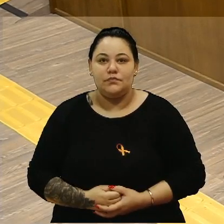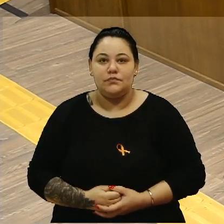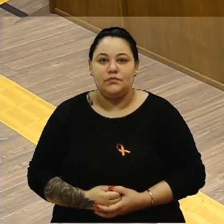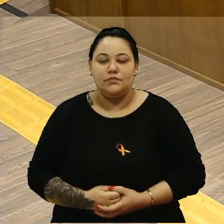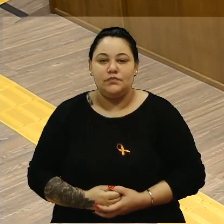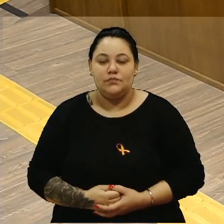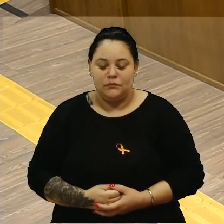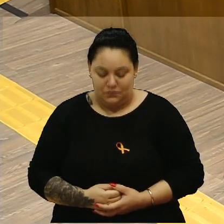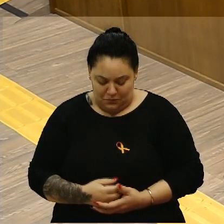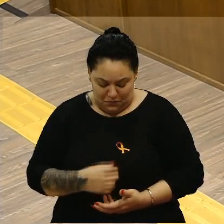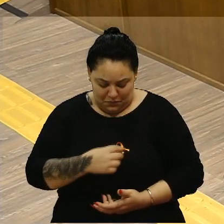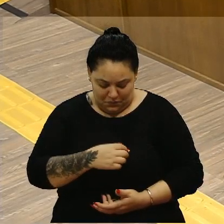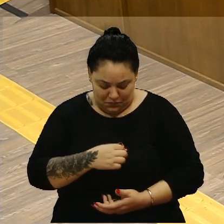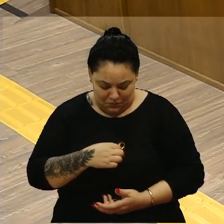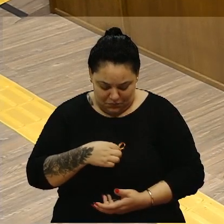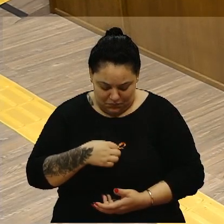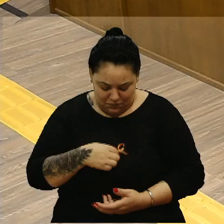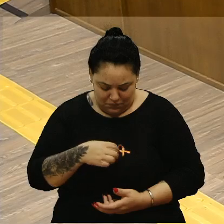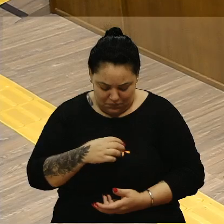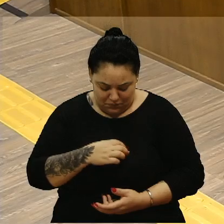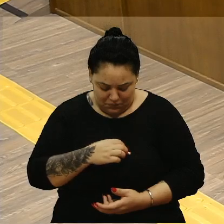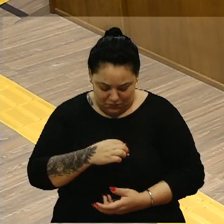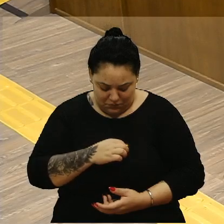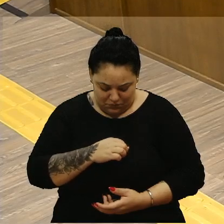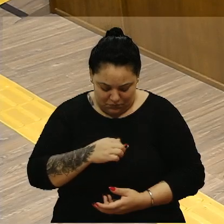a parte para o vereador